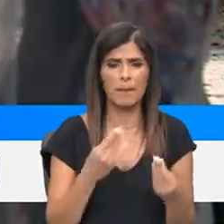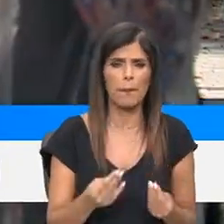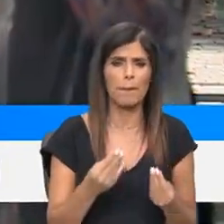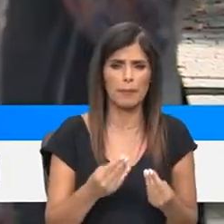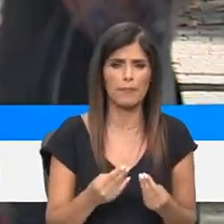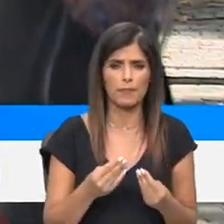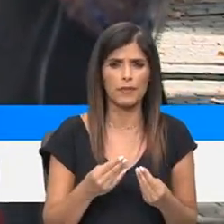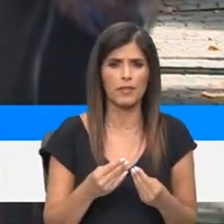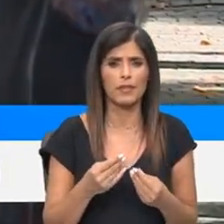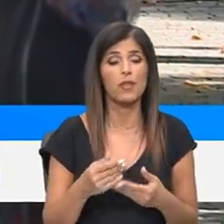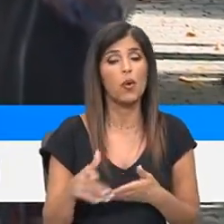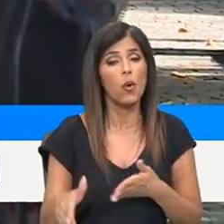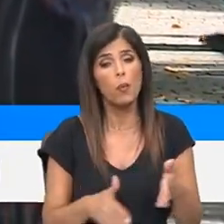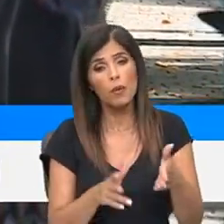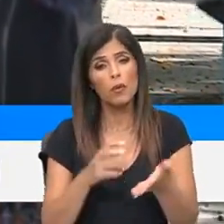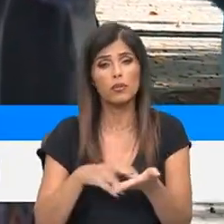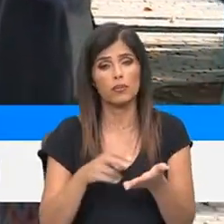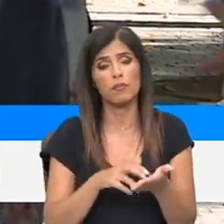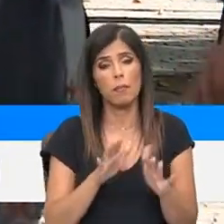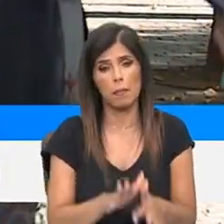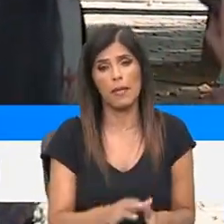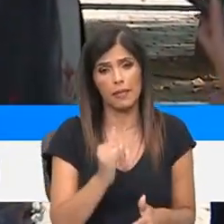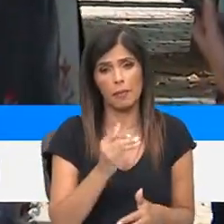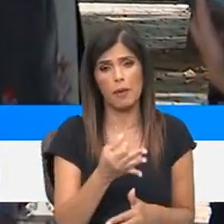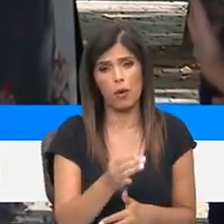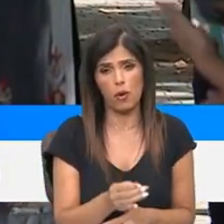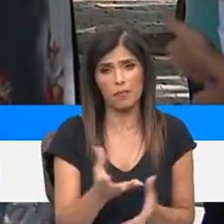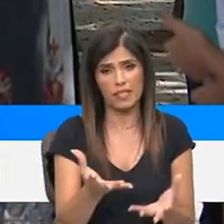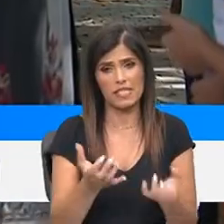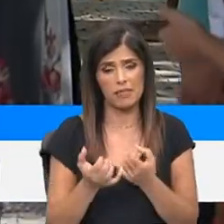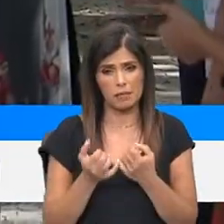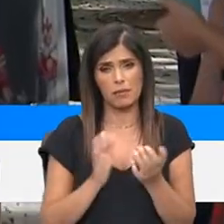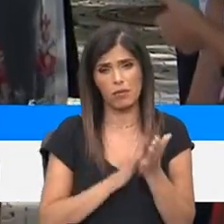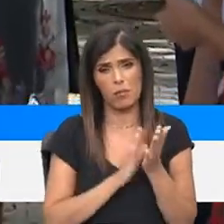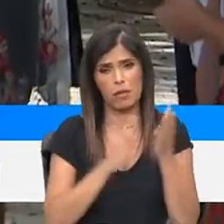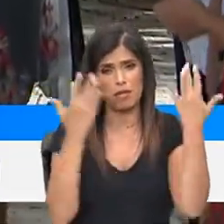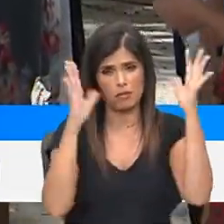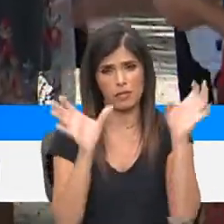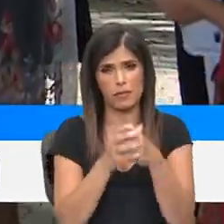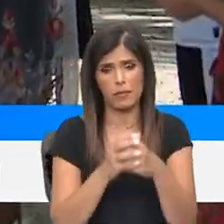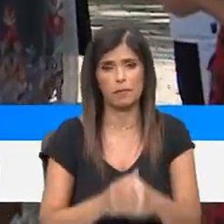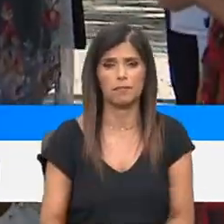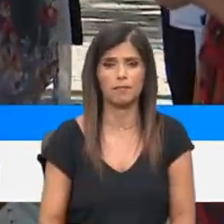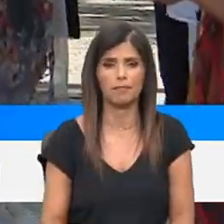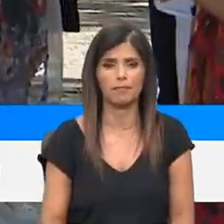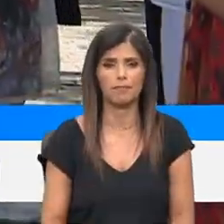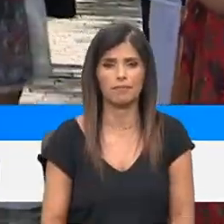O percurso incluiu uma paragem no IPO, onde foi recebido com aplausos pela equipa.